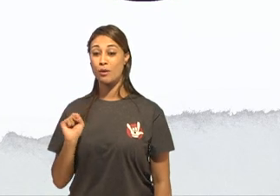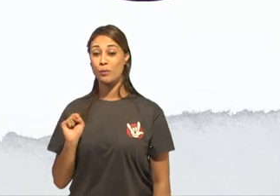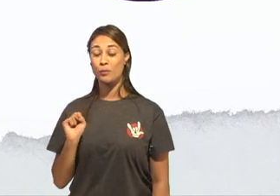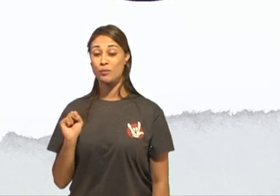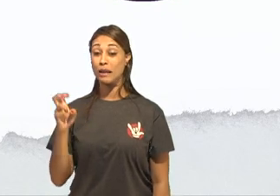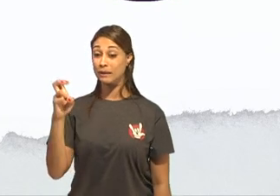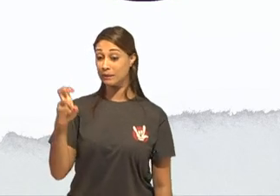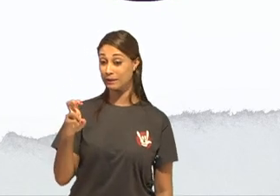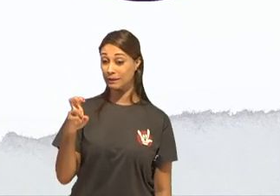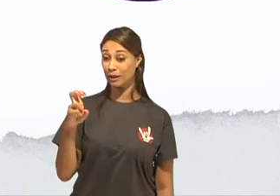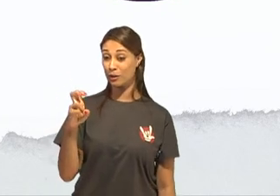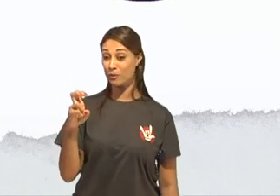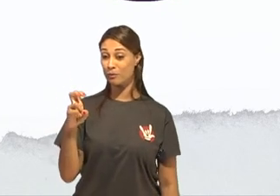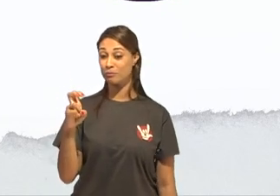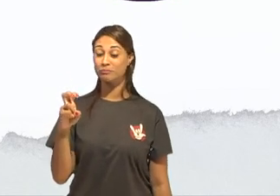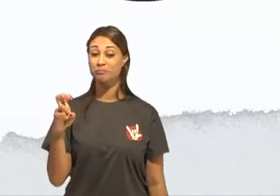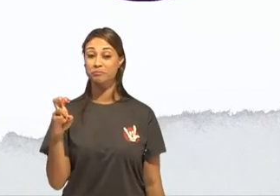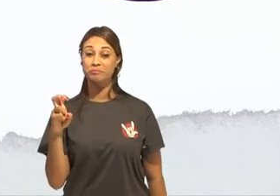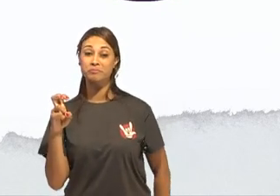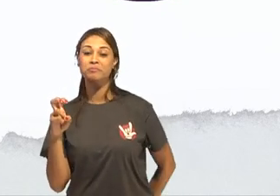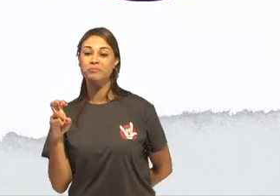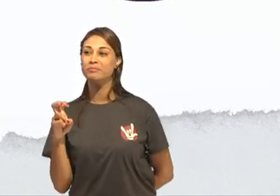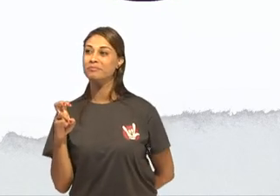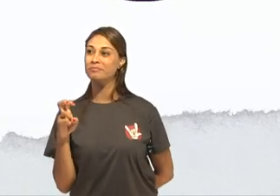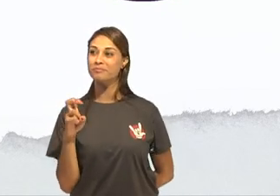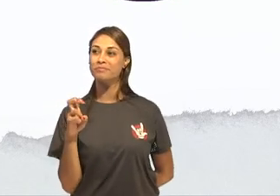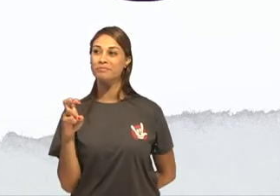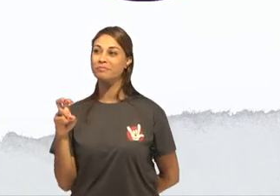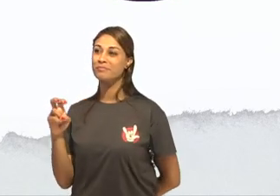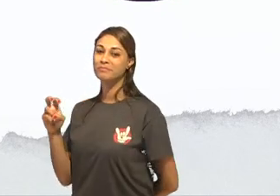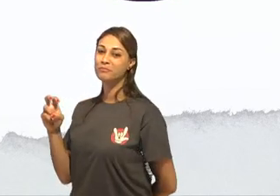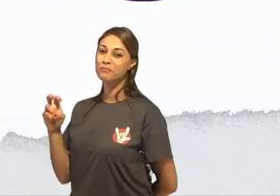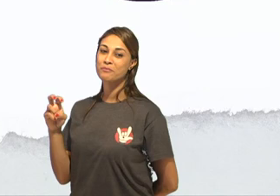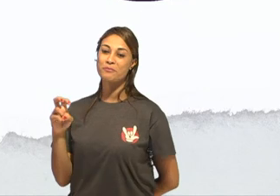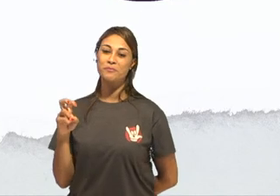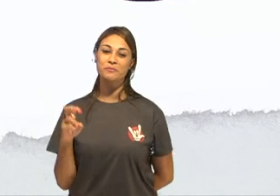5 segundos. Quem responder corretamente primeiro ganha, hein?